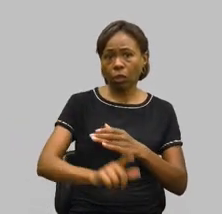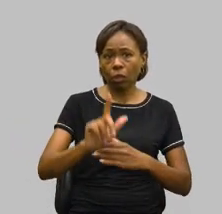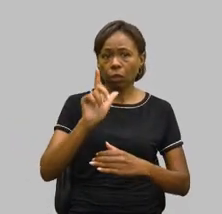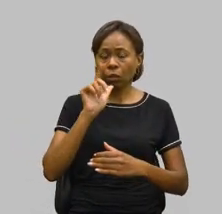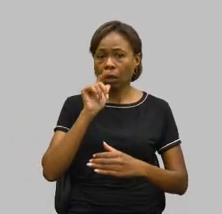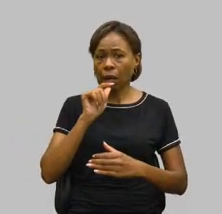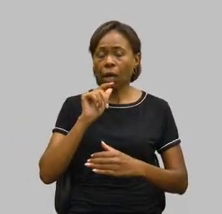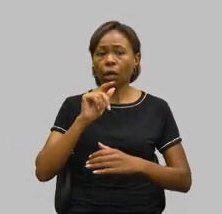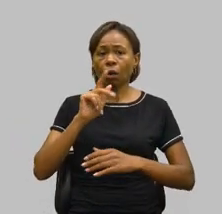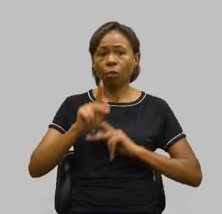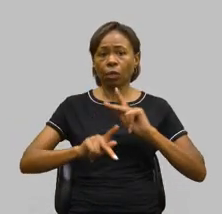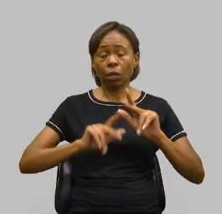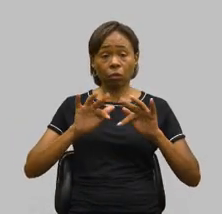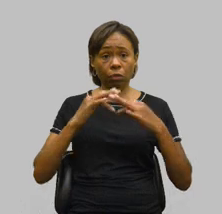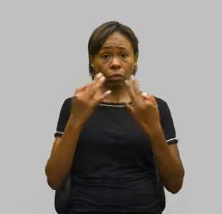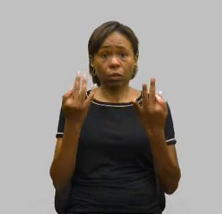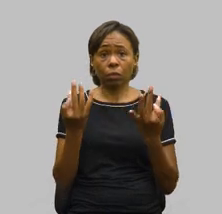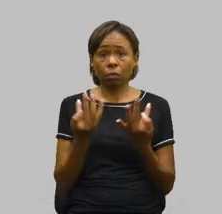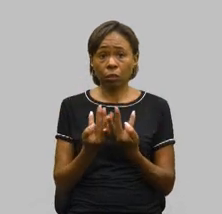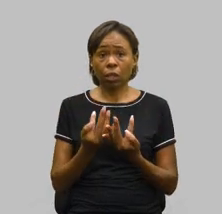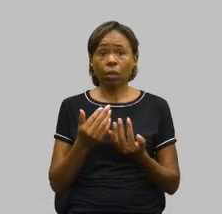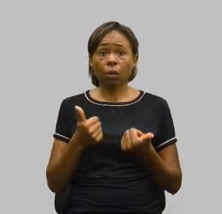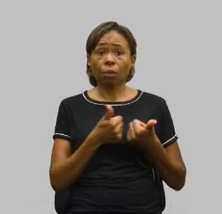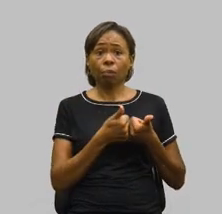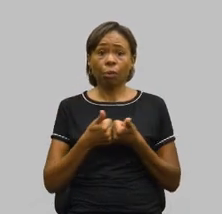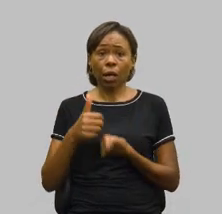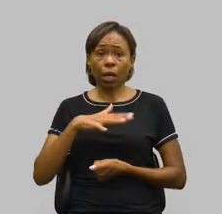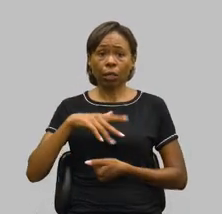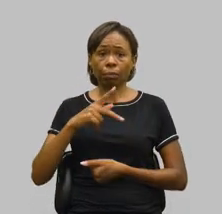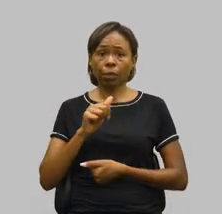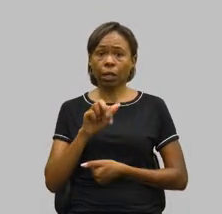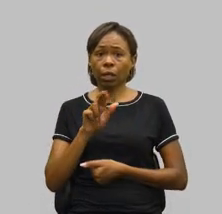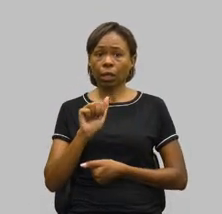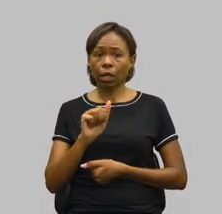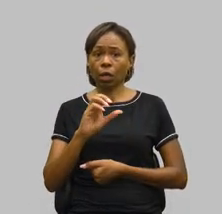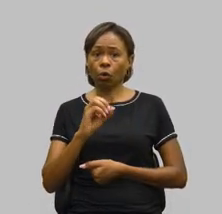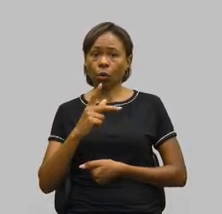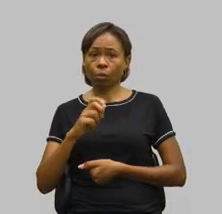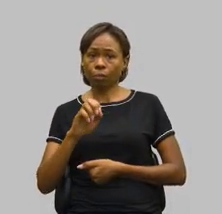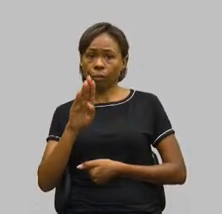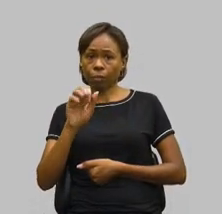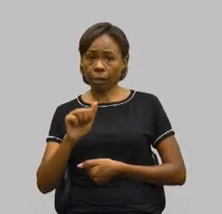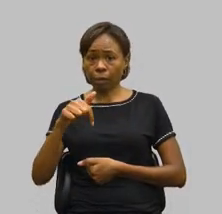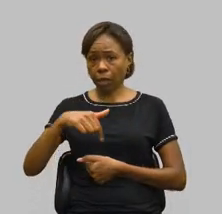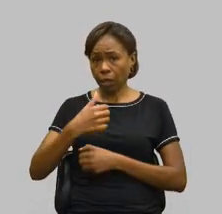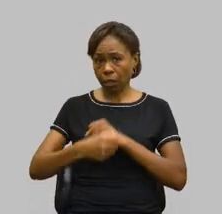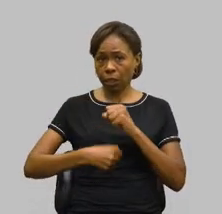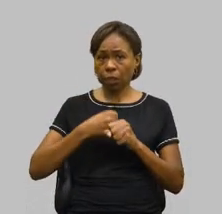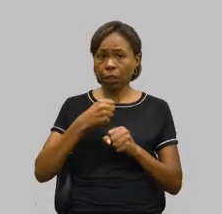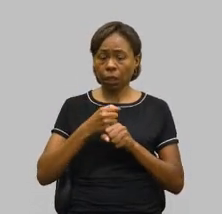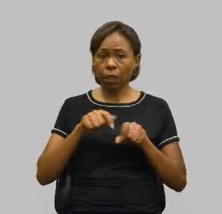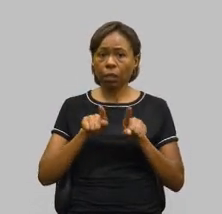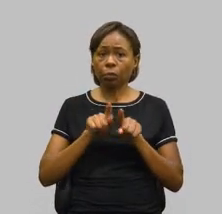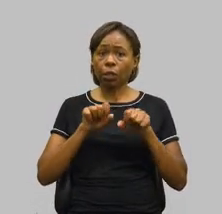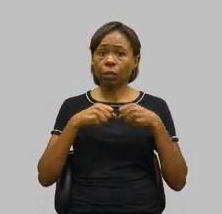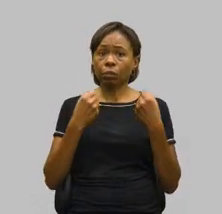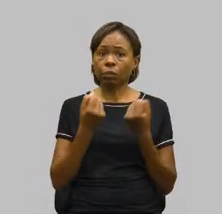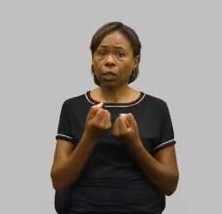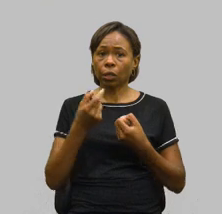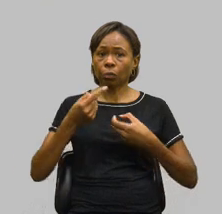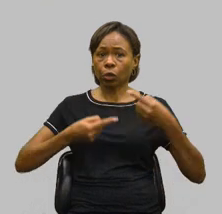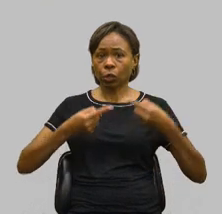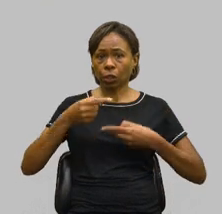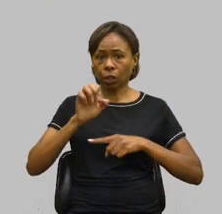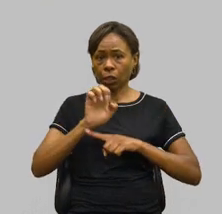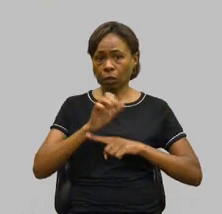tradicionais da região do Paraopeba com contratação agora no ano de 2024 fizemos também o seminário da política estadual de saúde integral da